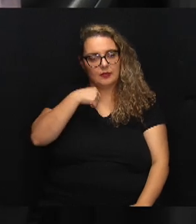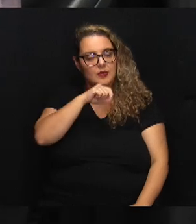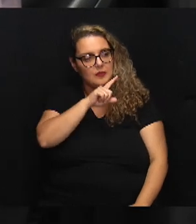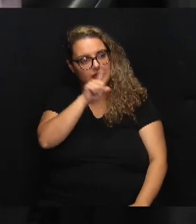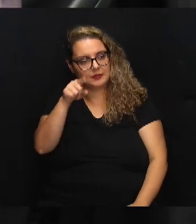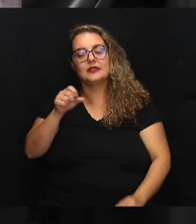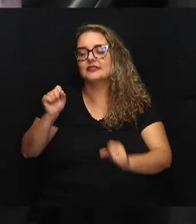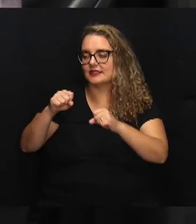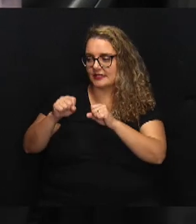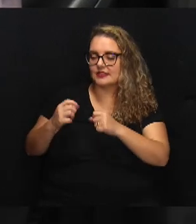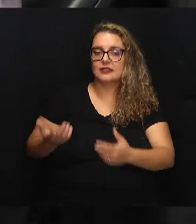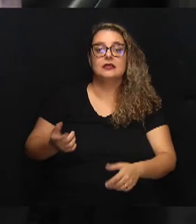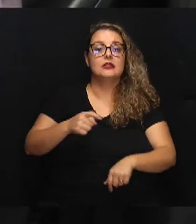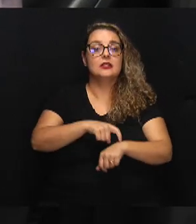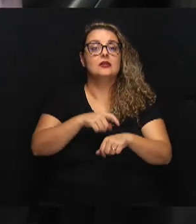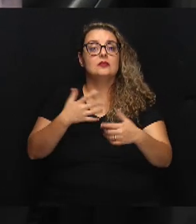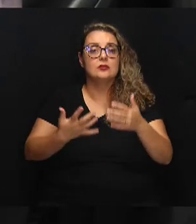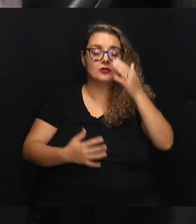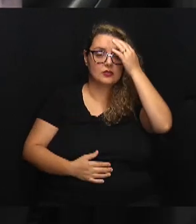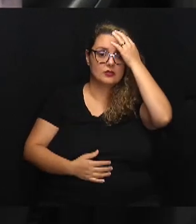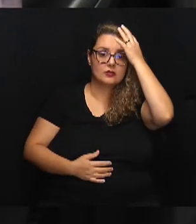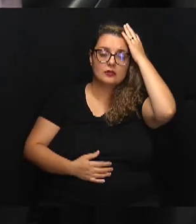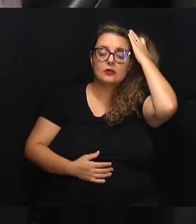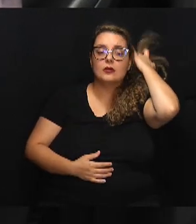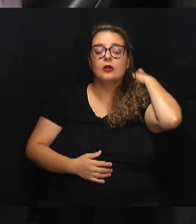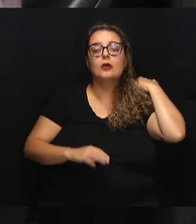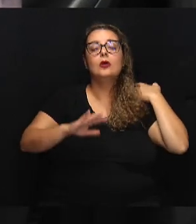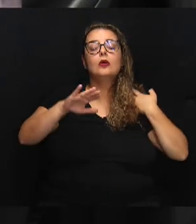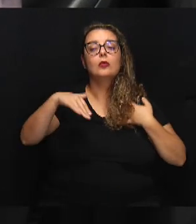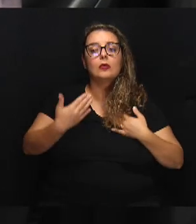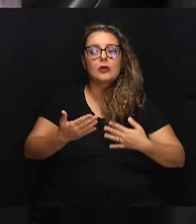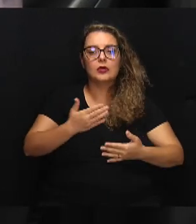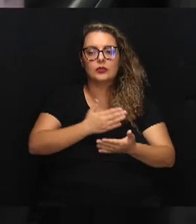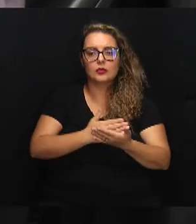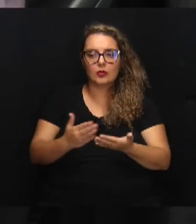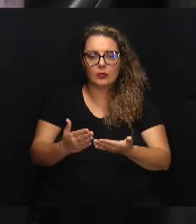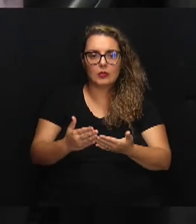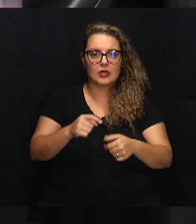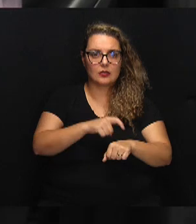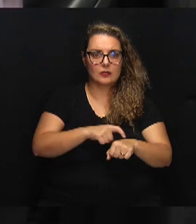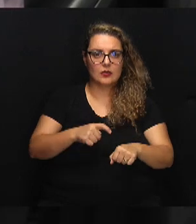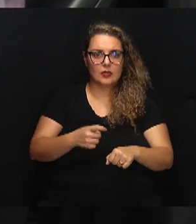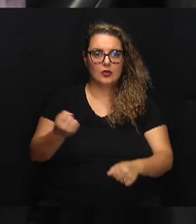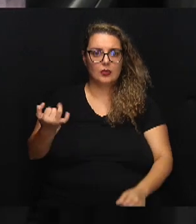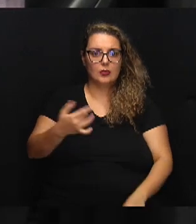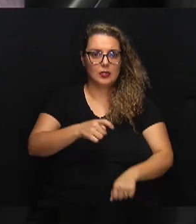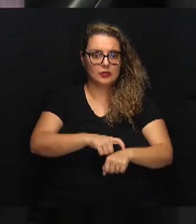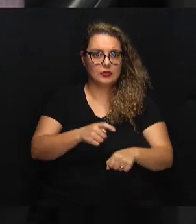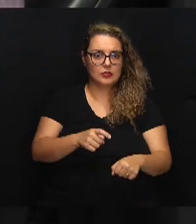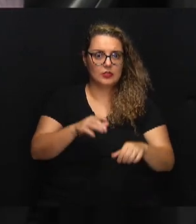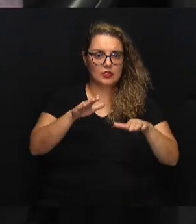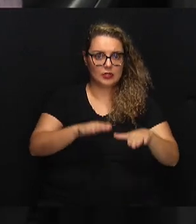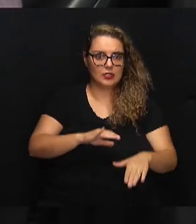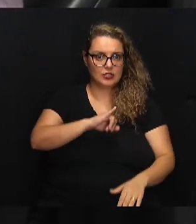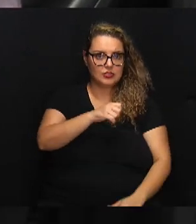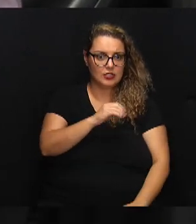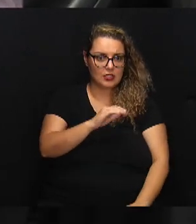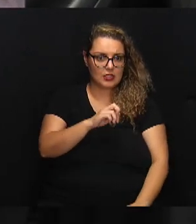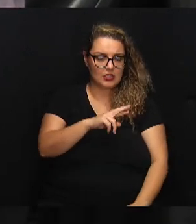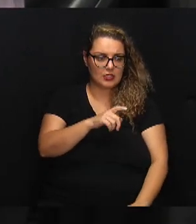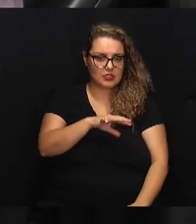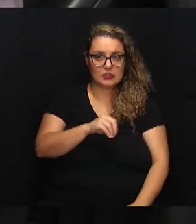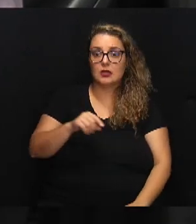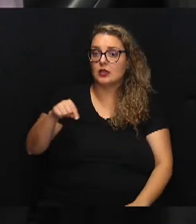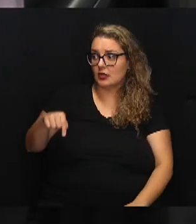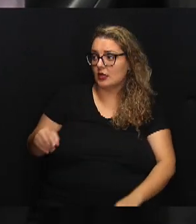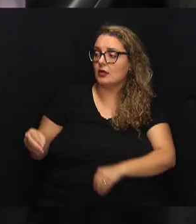Entendi. E nesse tempo, quando começa, então, a fase... Até quanto tempo você ficou lá em Jacarezinho? Aí eu fiquei, a gente